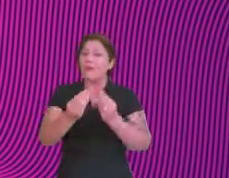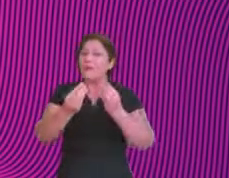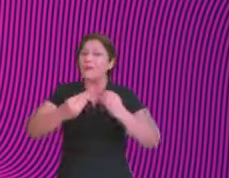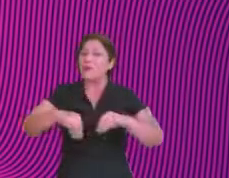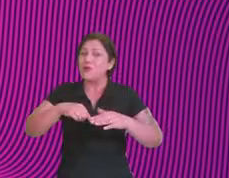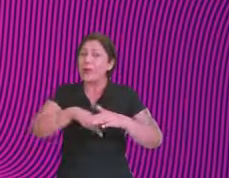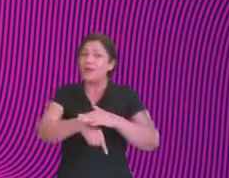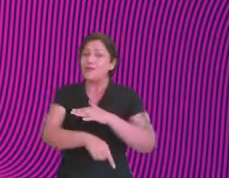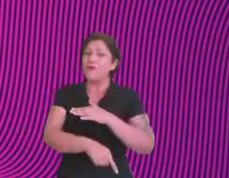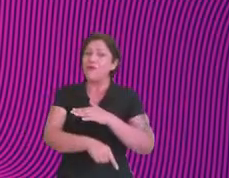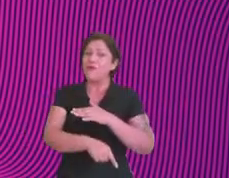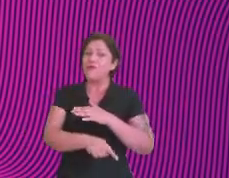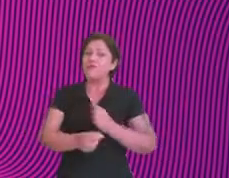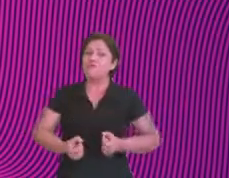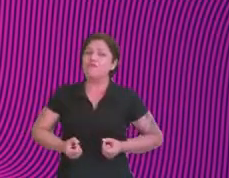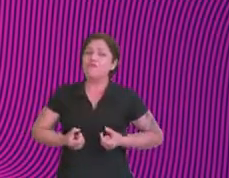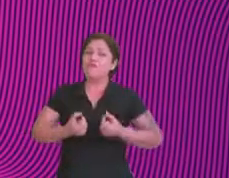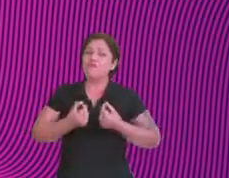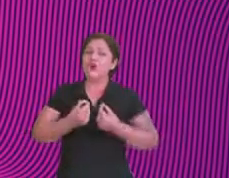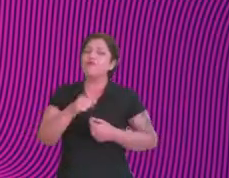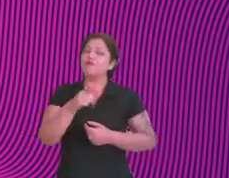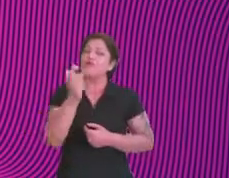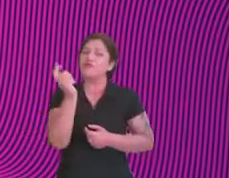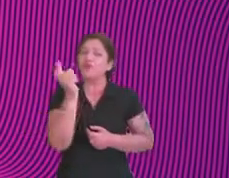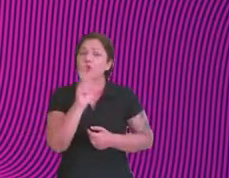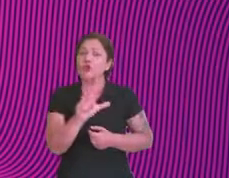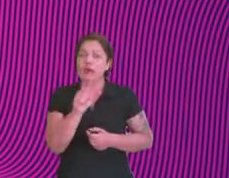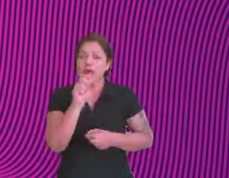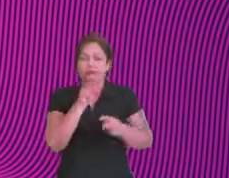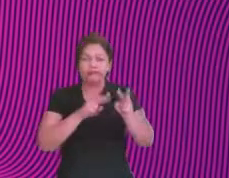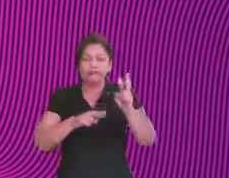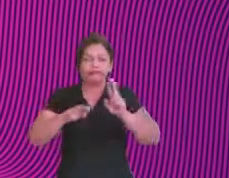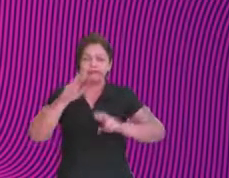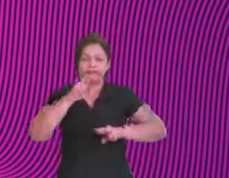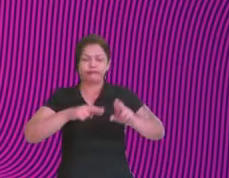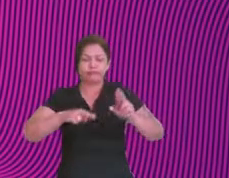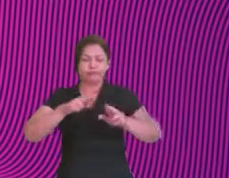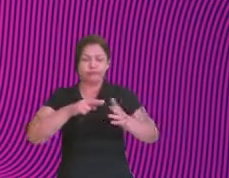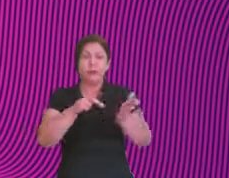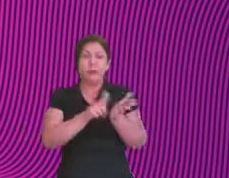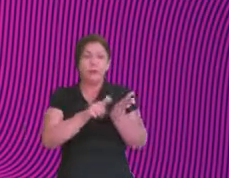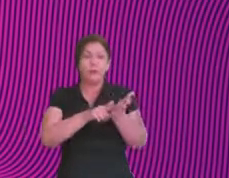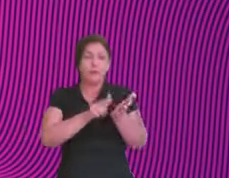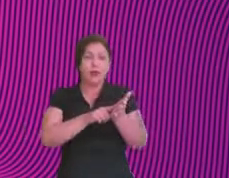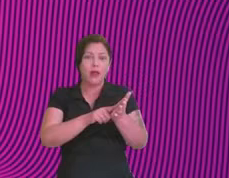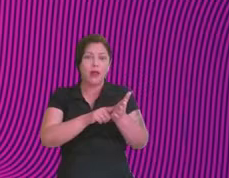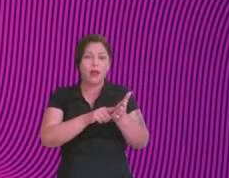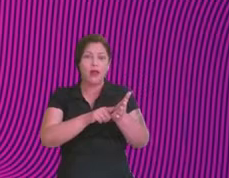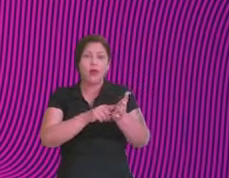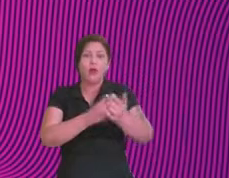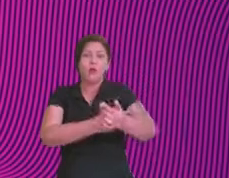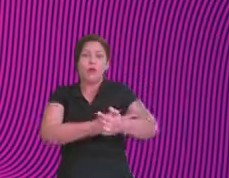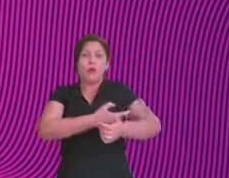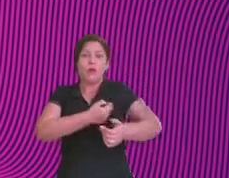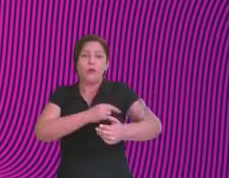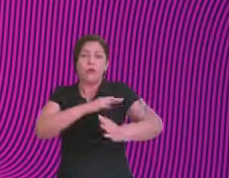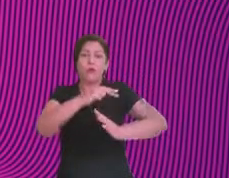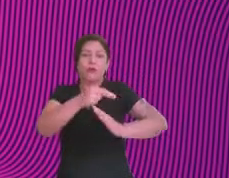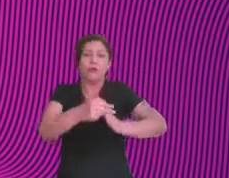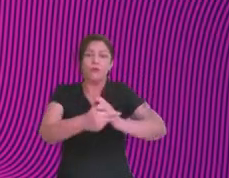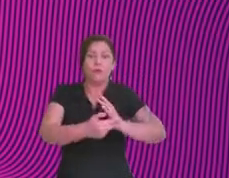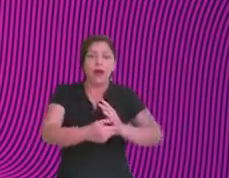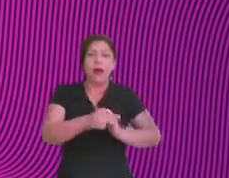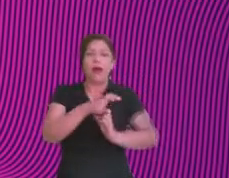tem alguns pacientes borderline que ficam difíceis e a gente normalmente começa com laparoscopia. A outra pergunta que você